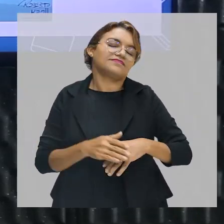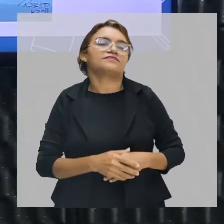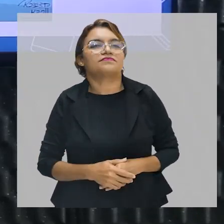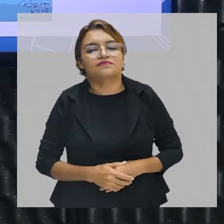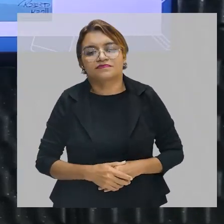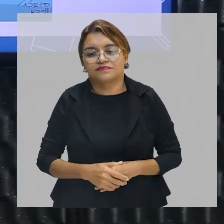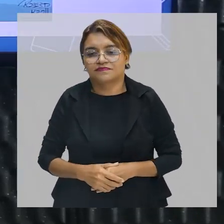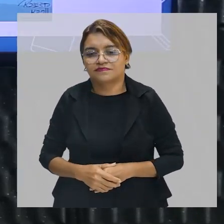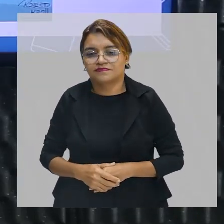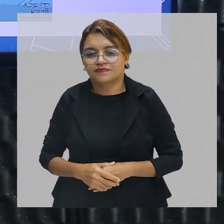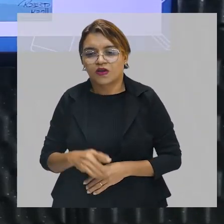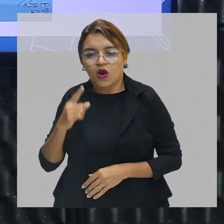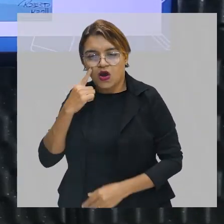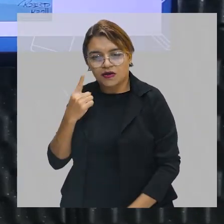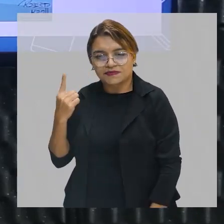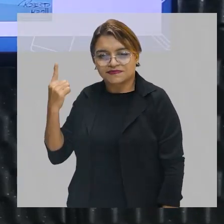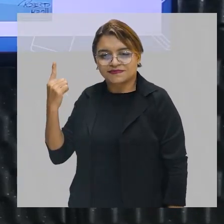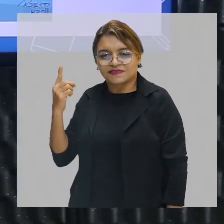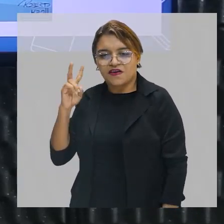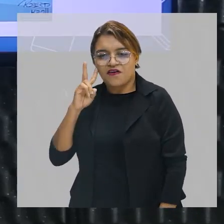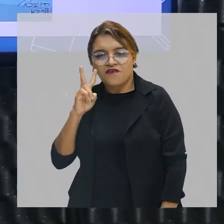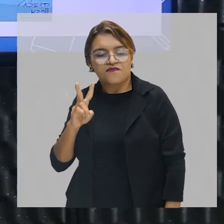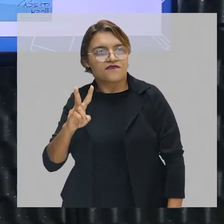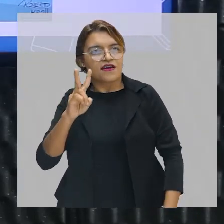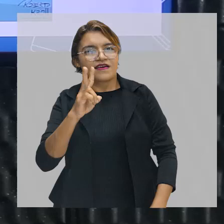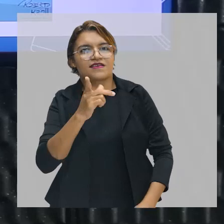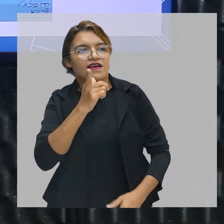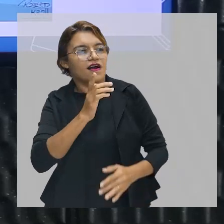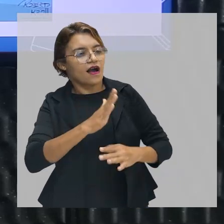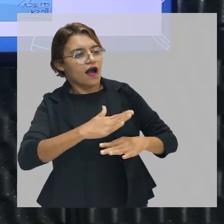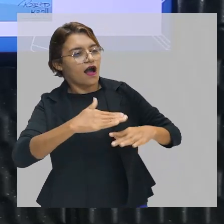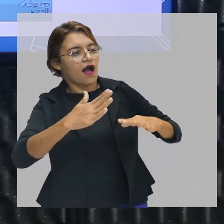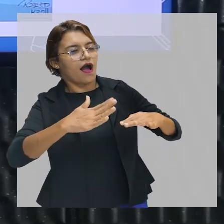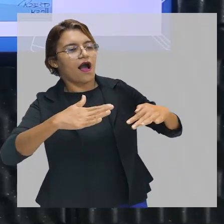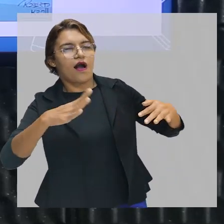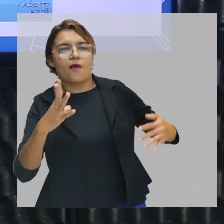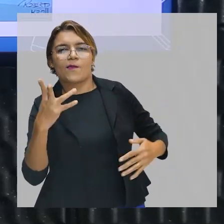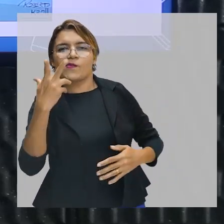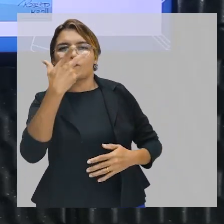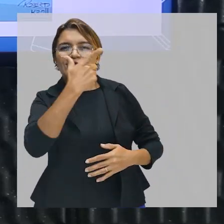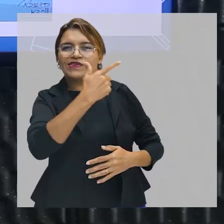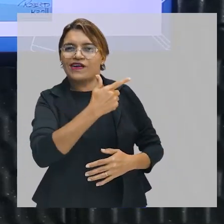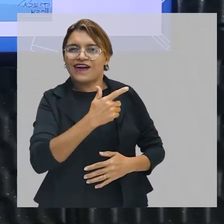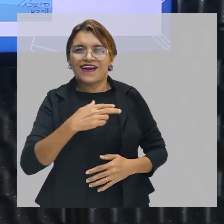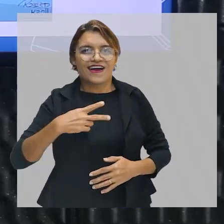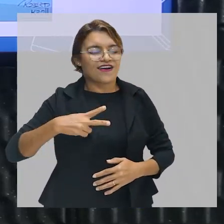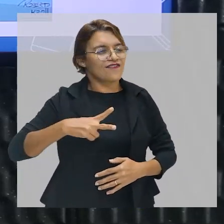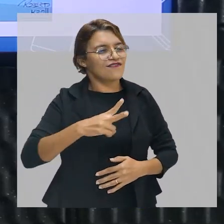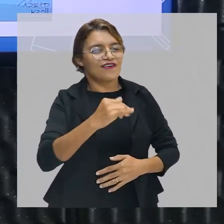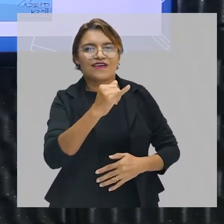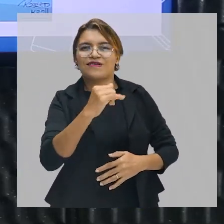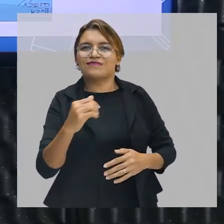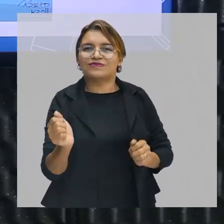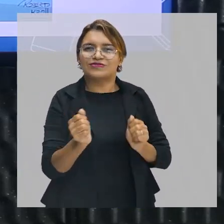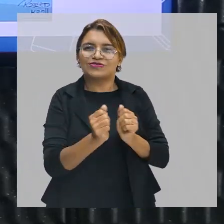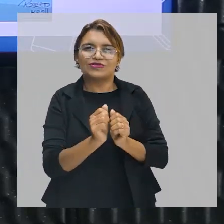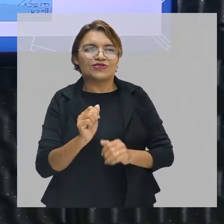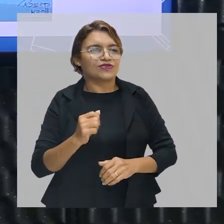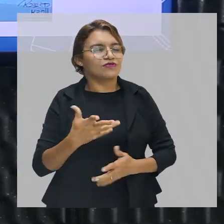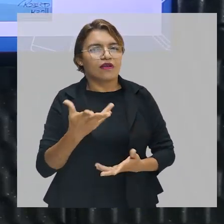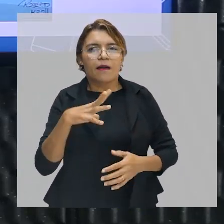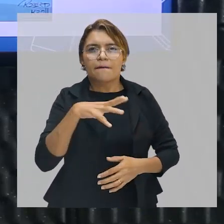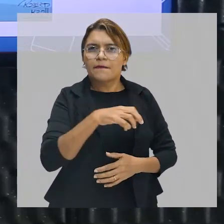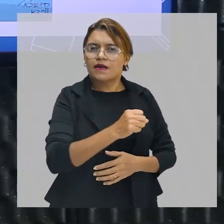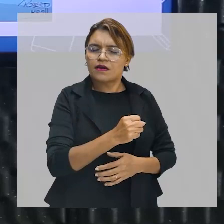belos movimentos elípticos fazem essas ondas, meu caro amigo. Pegá-la-emos nesse instante ou